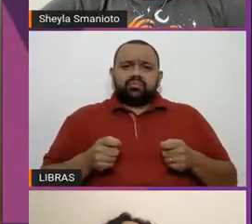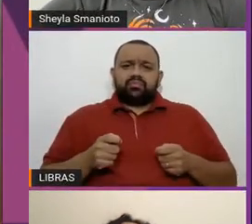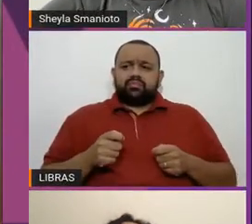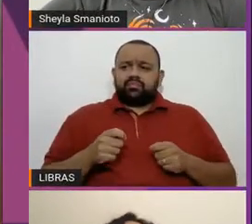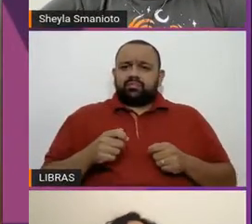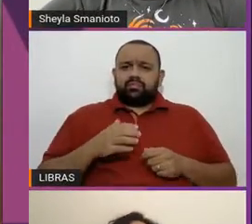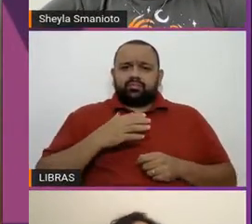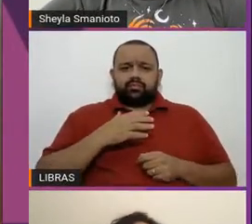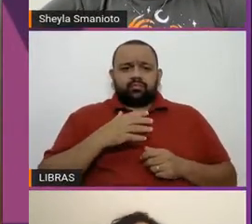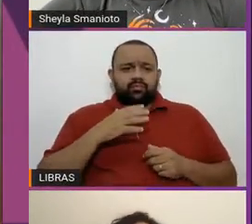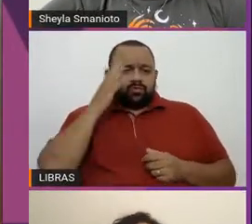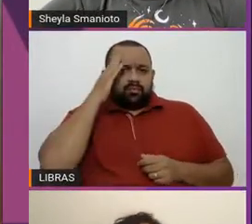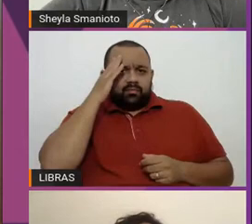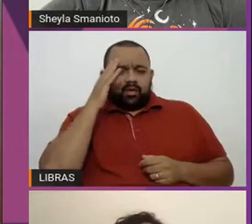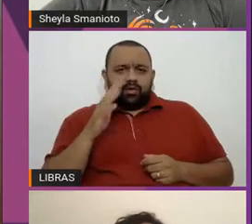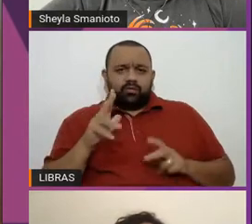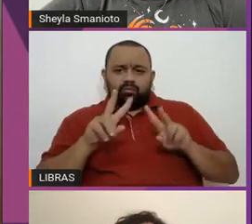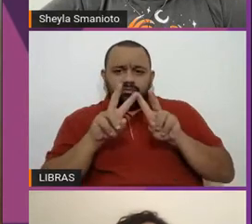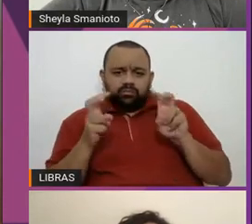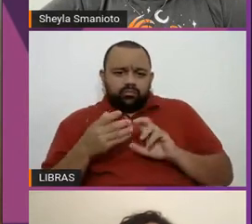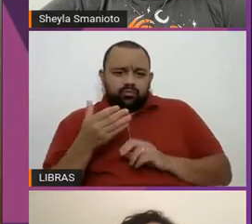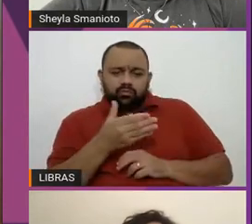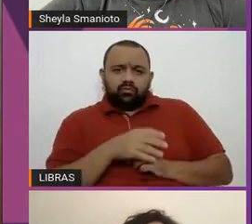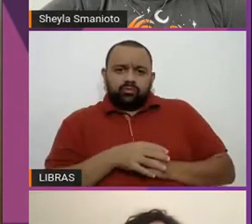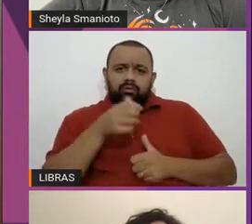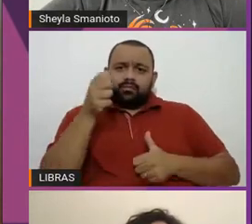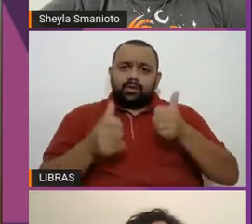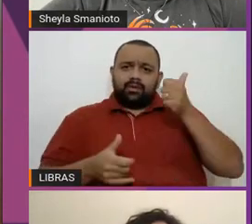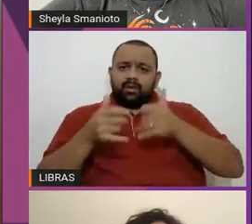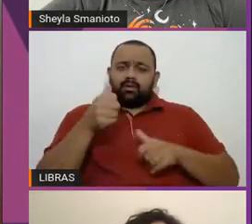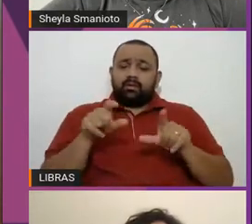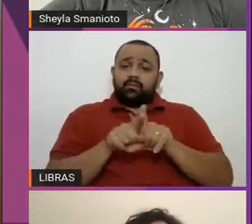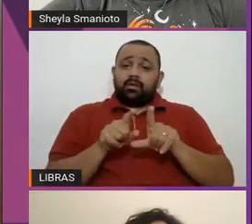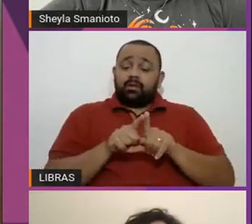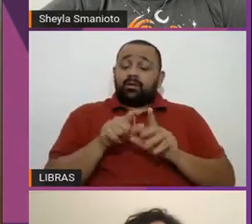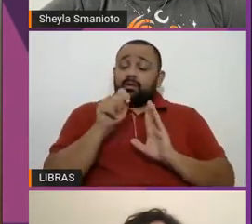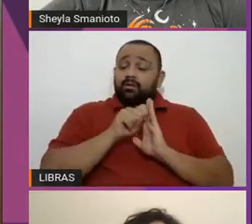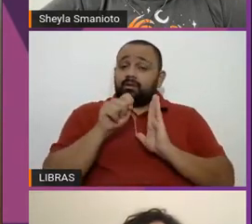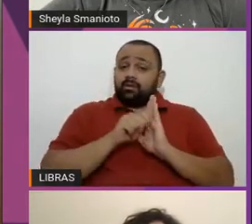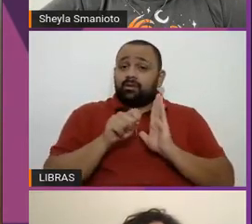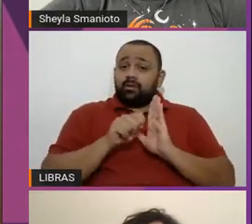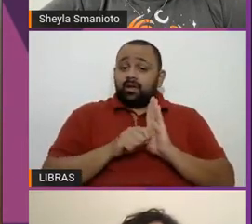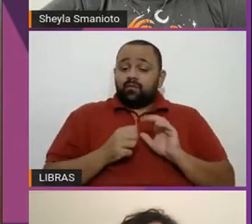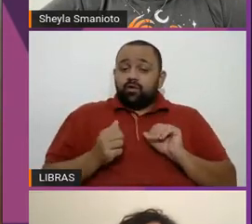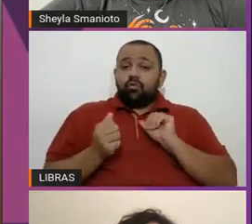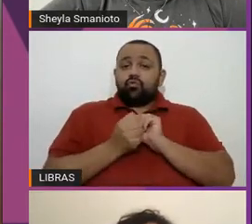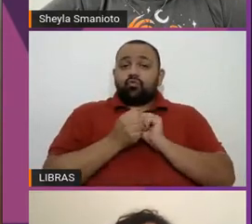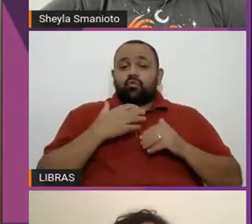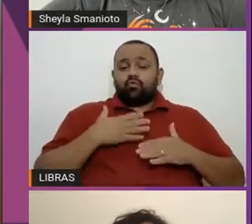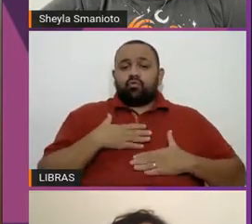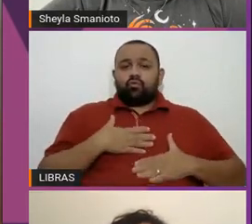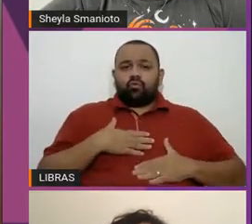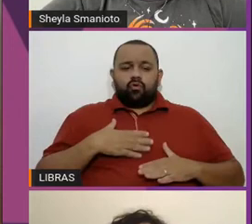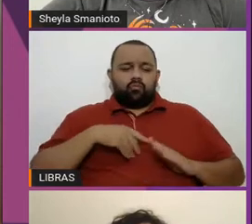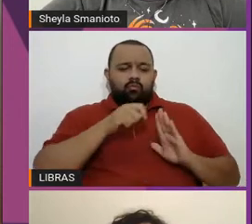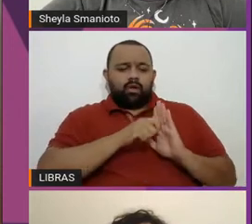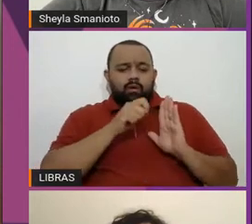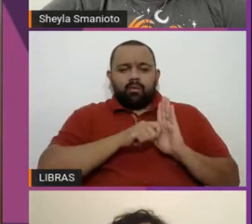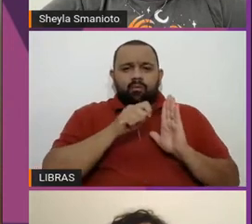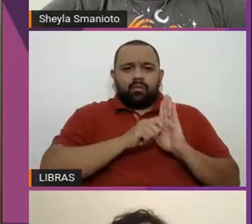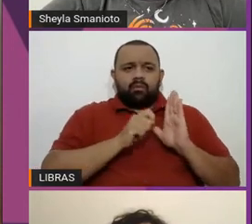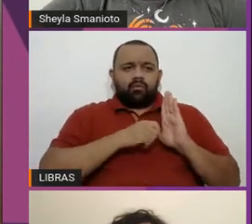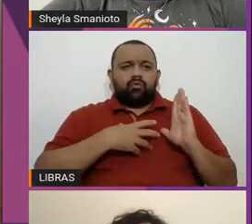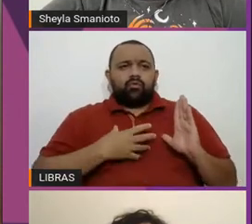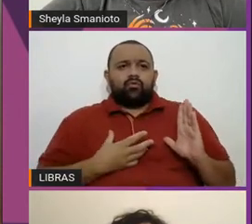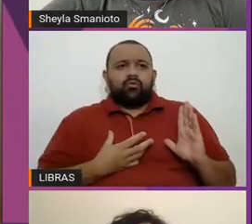corporal também vocês estão dizendo de alguma maneira que escrevem com o corpo também de uma corporalidade da escrita